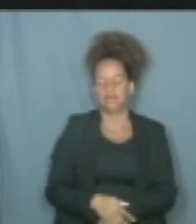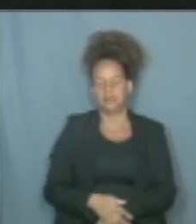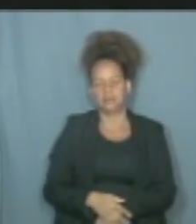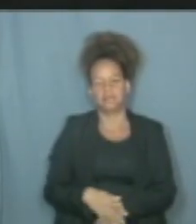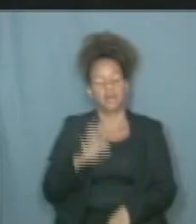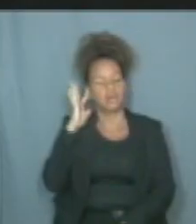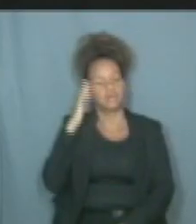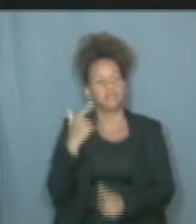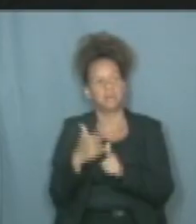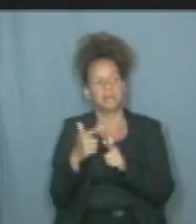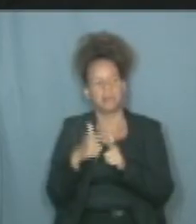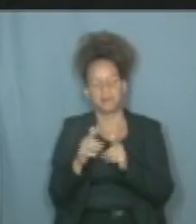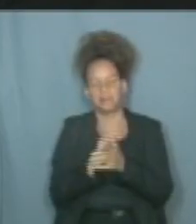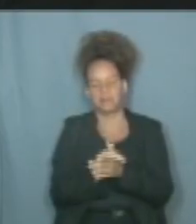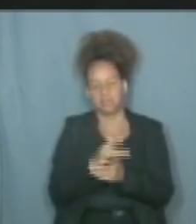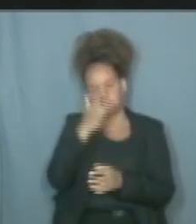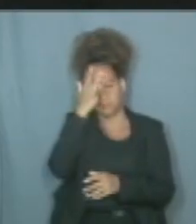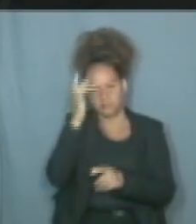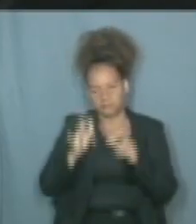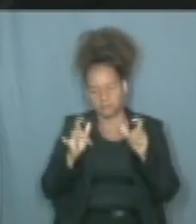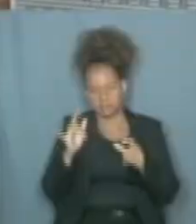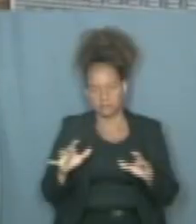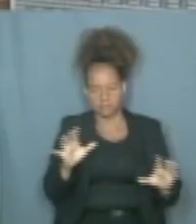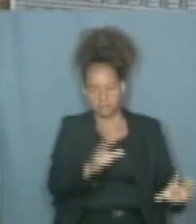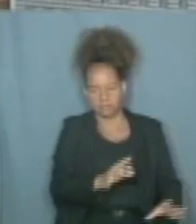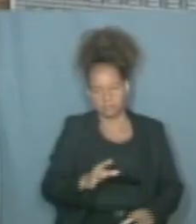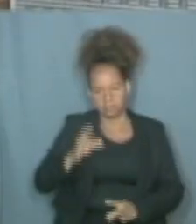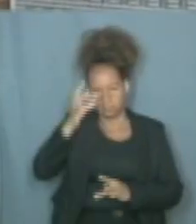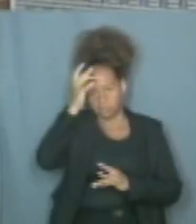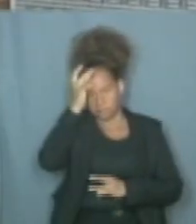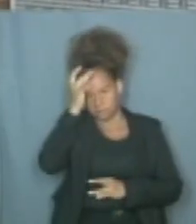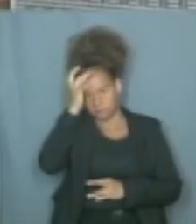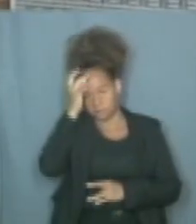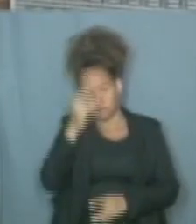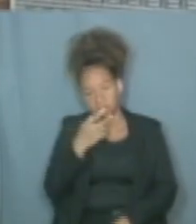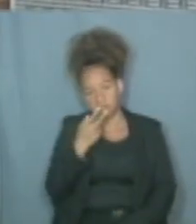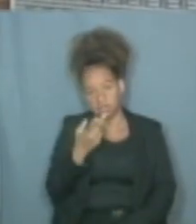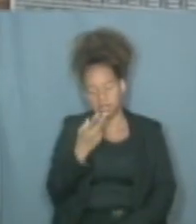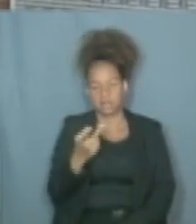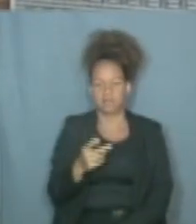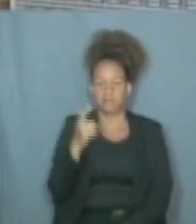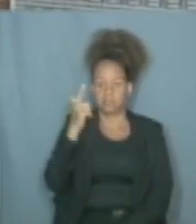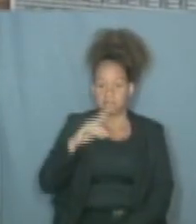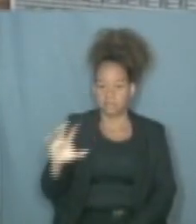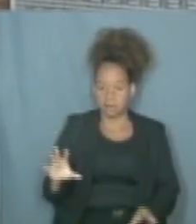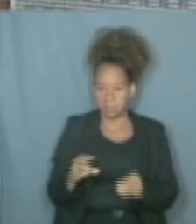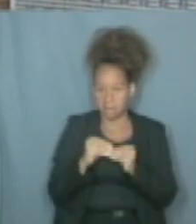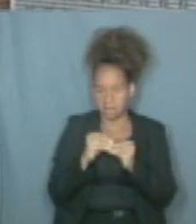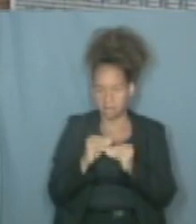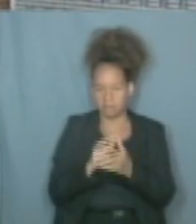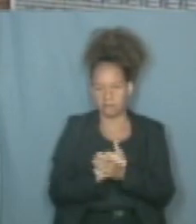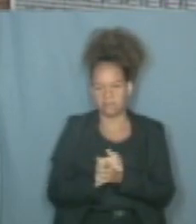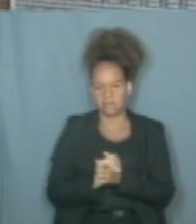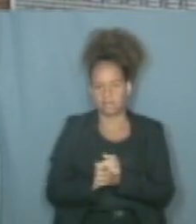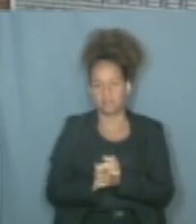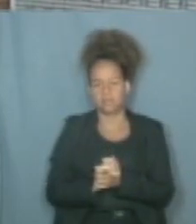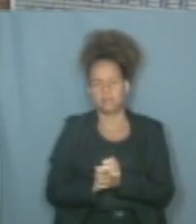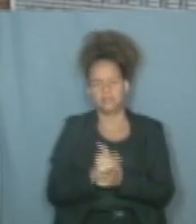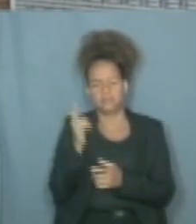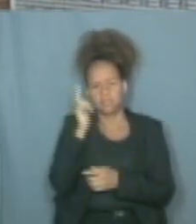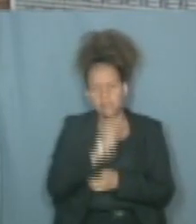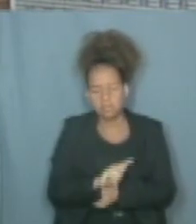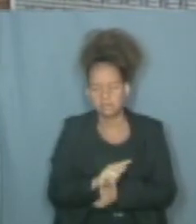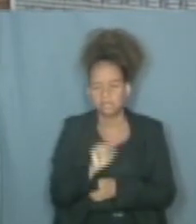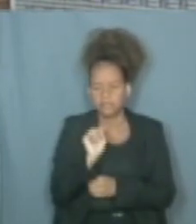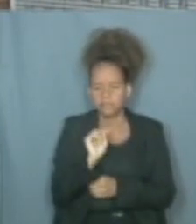possamos resolver os problemas das pessoas. Acolheu a parte do vereador e digo aqui ainda mais, né, que eu acho que para conseguir fazer